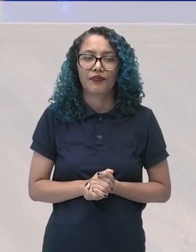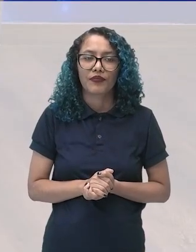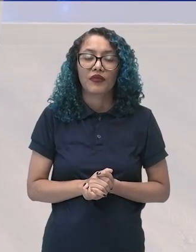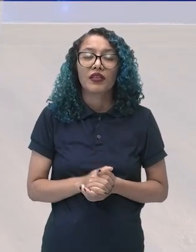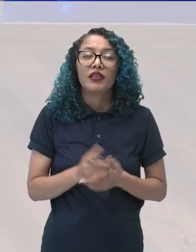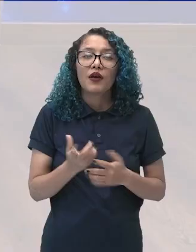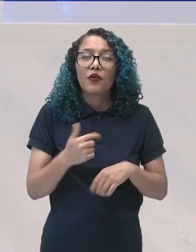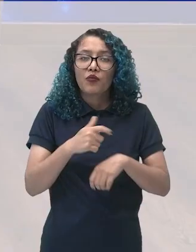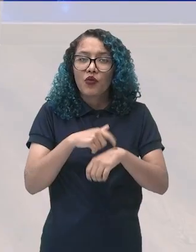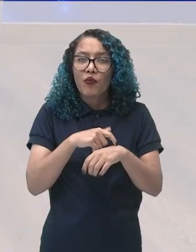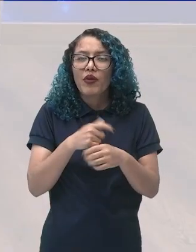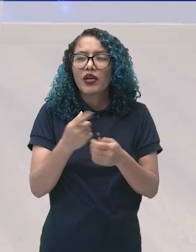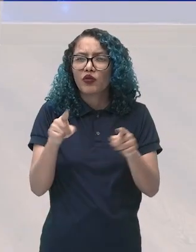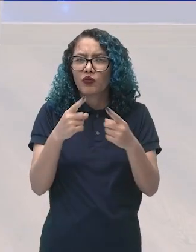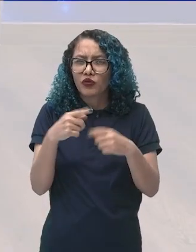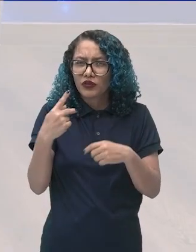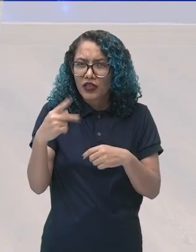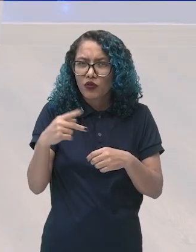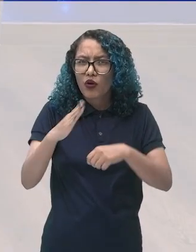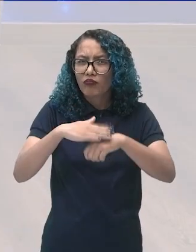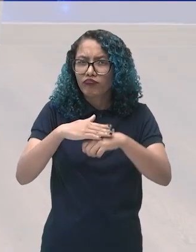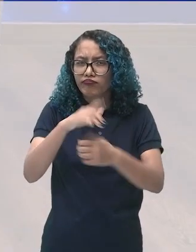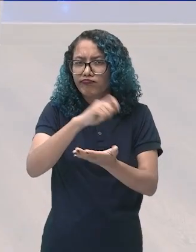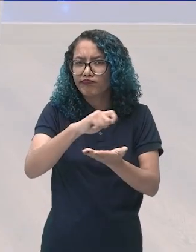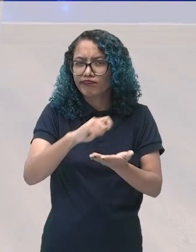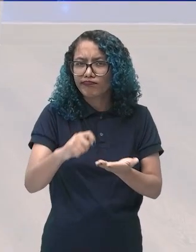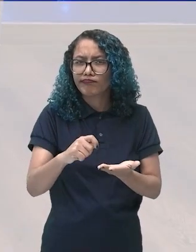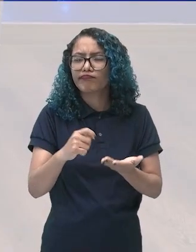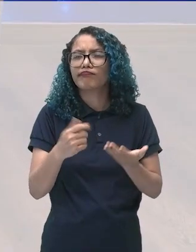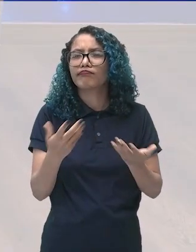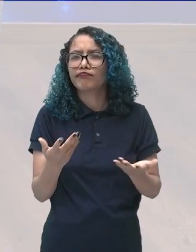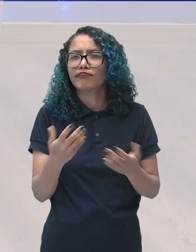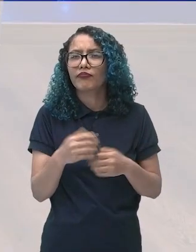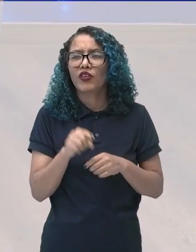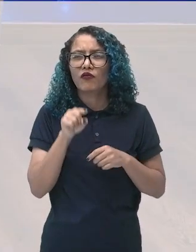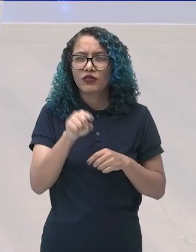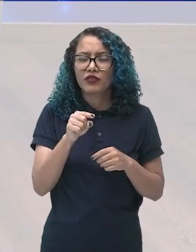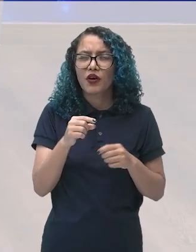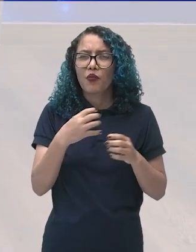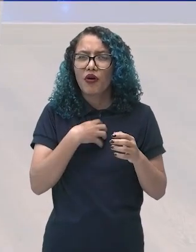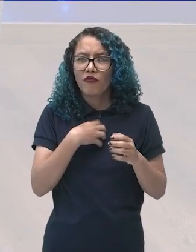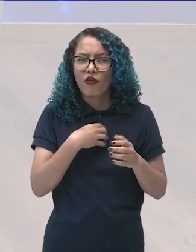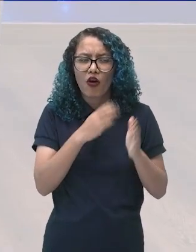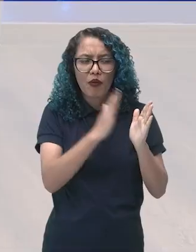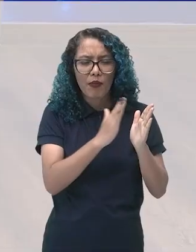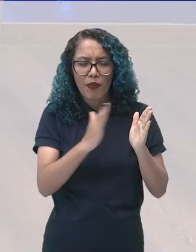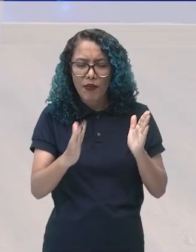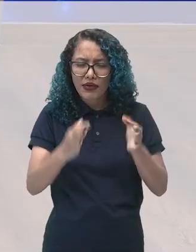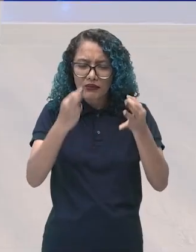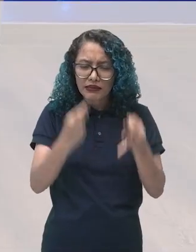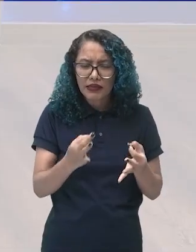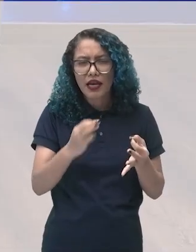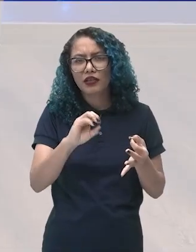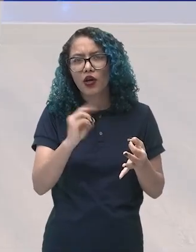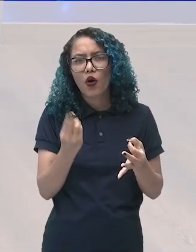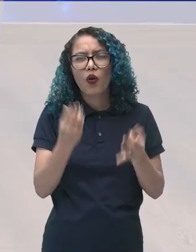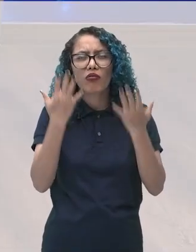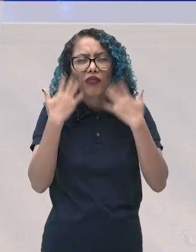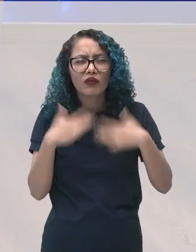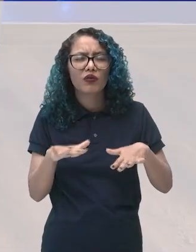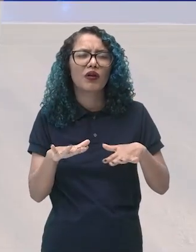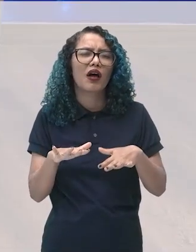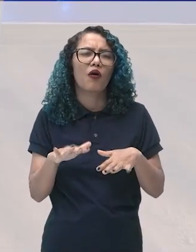a escrever as suas próprias canções? Você tem algum processo bem definido ou é natural,